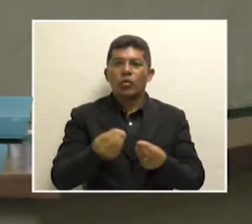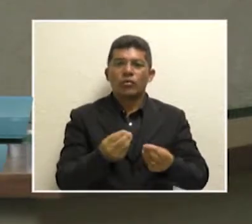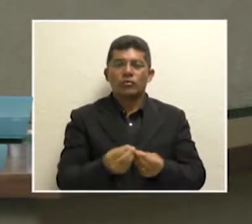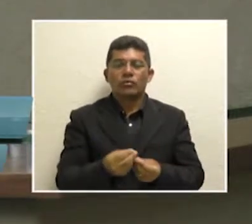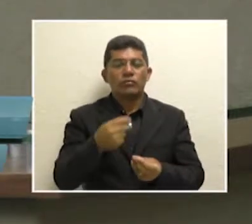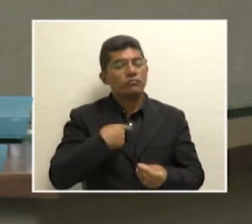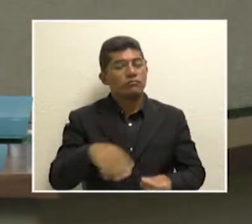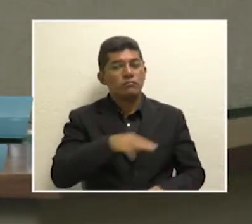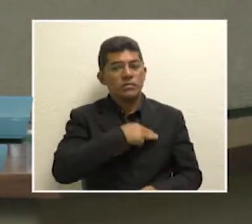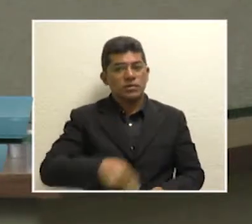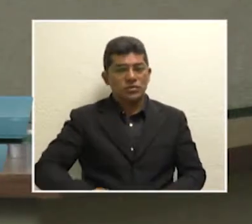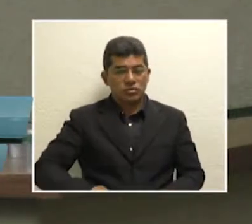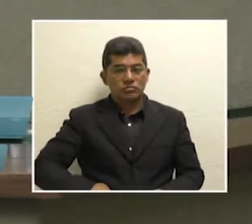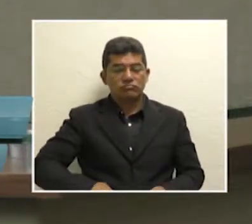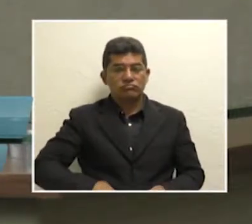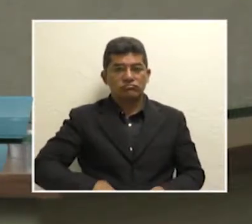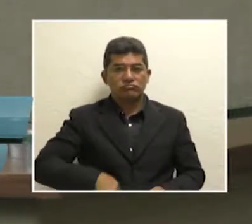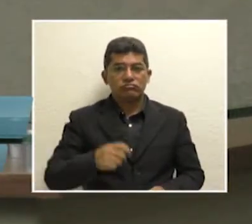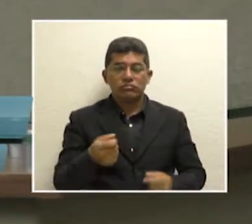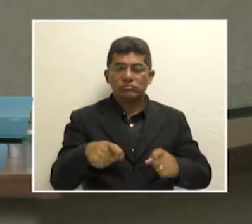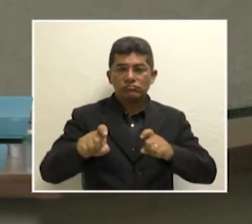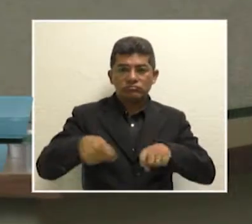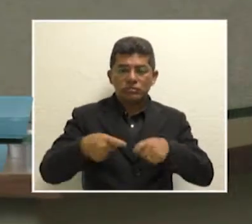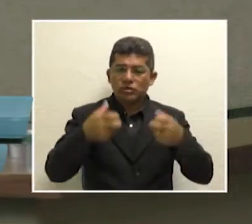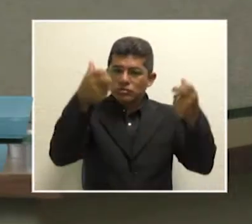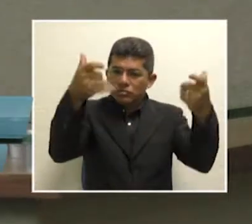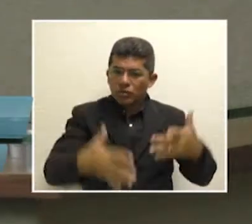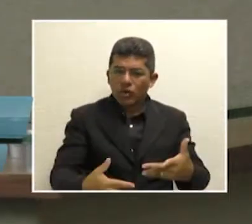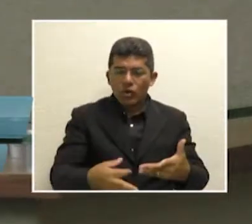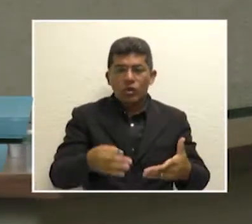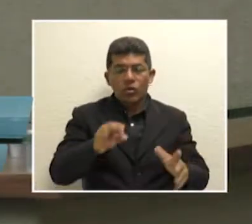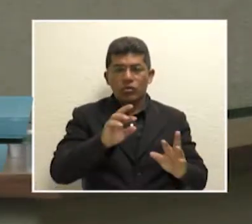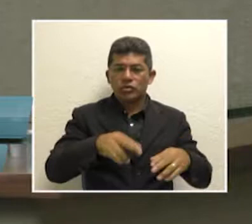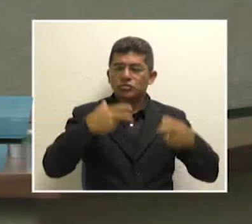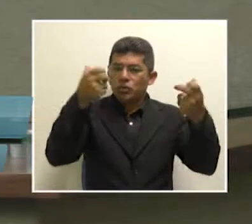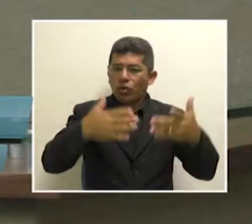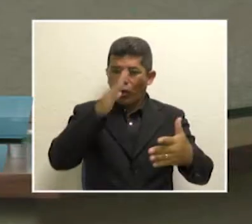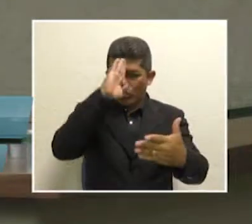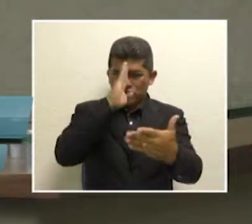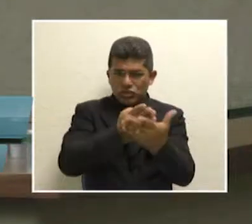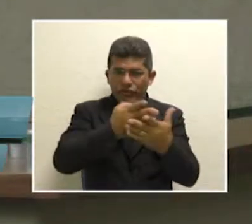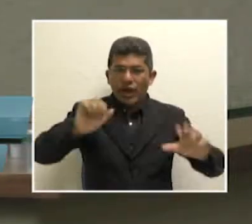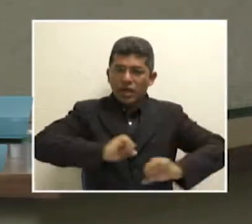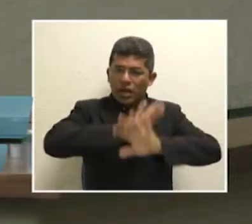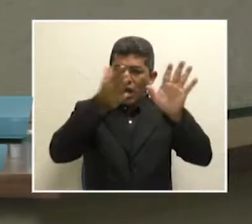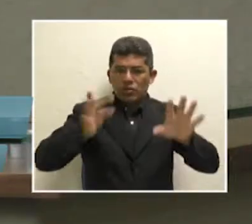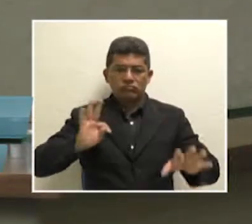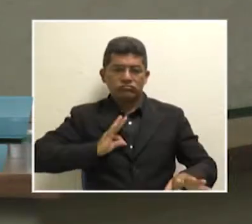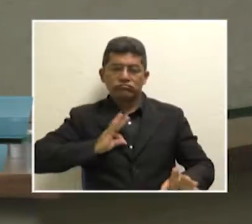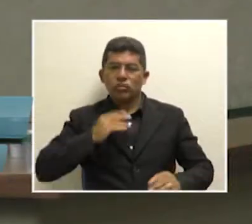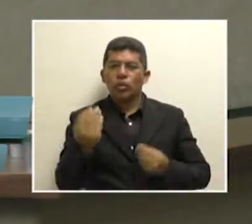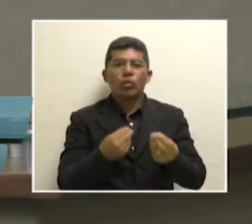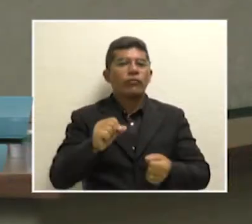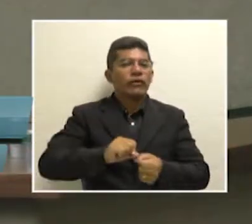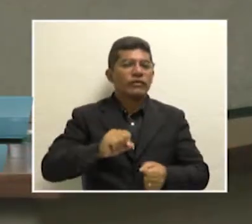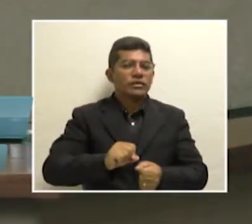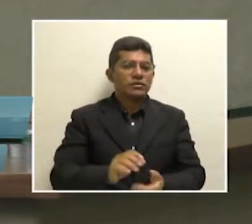Infraestrutura, em que deu explicações objetivas, claras, técnicas de como